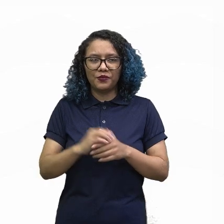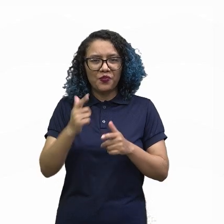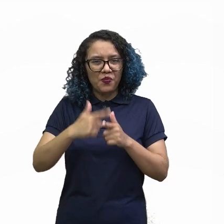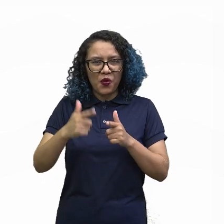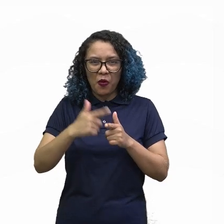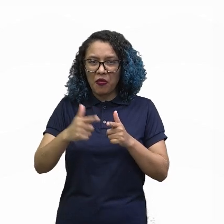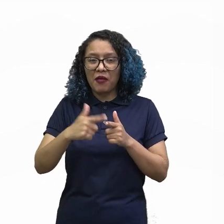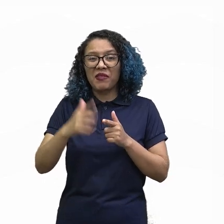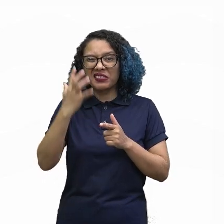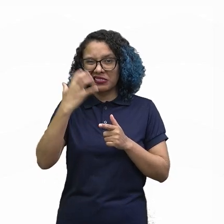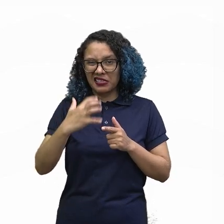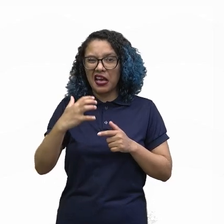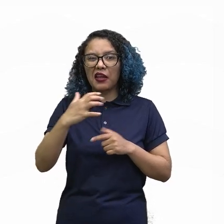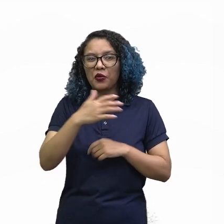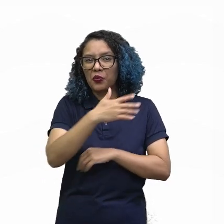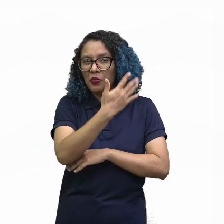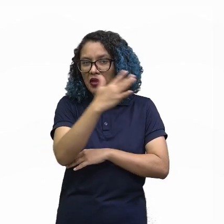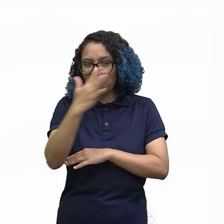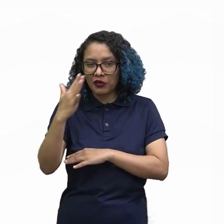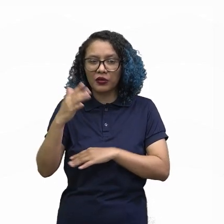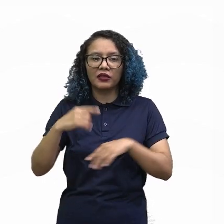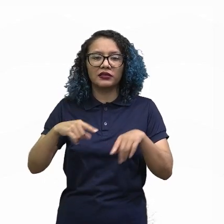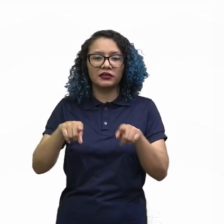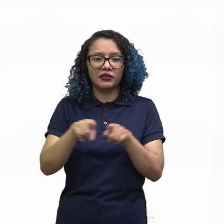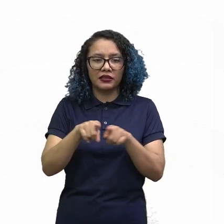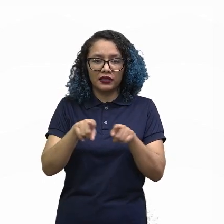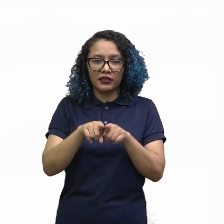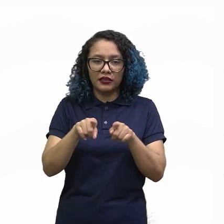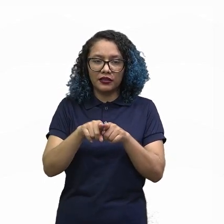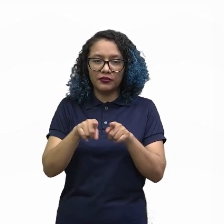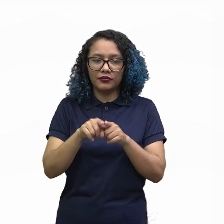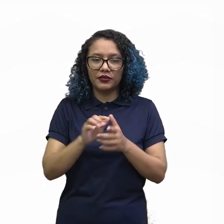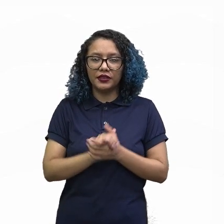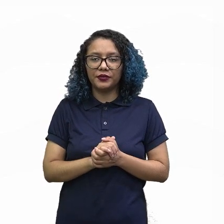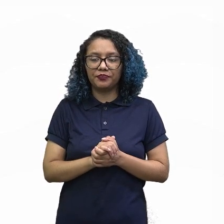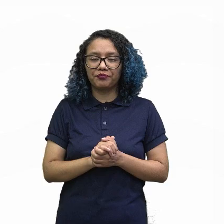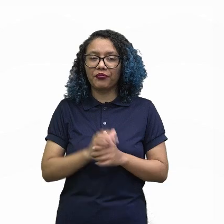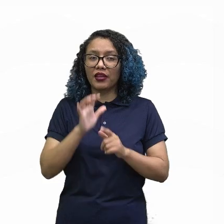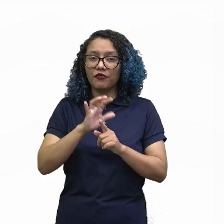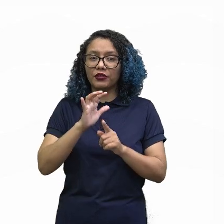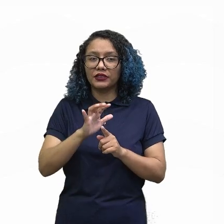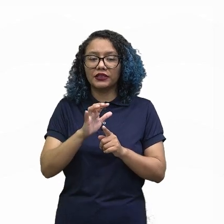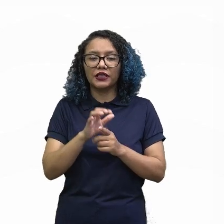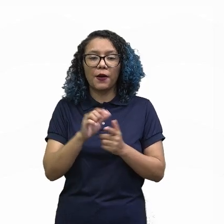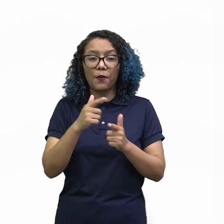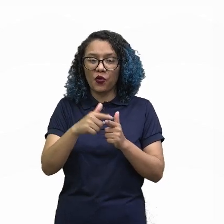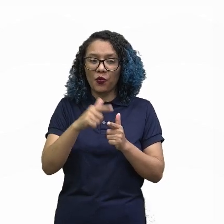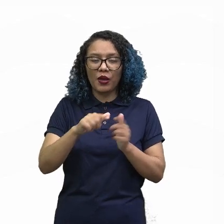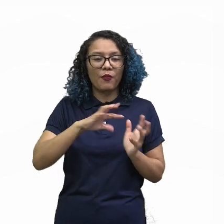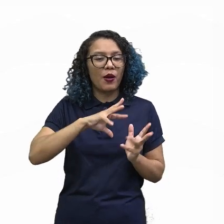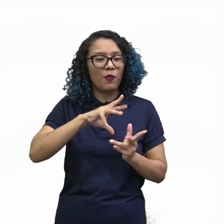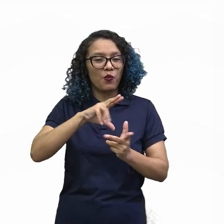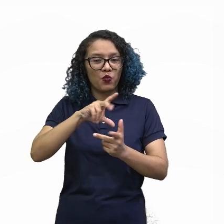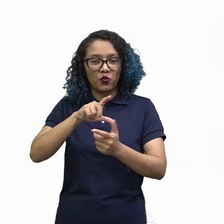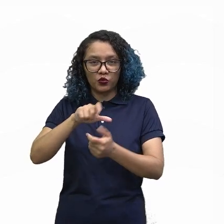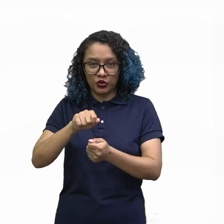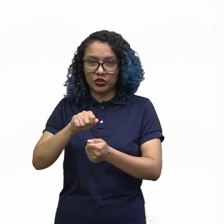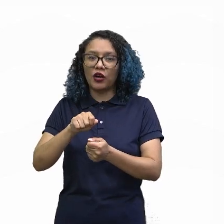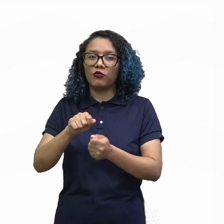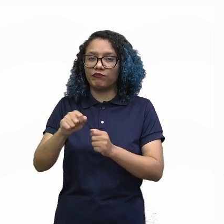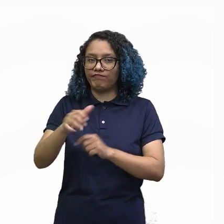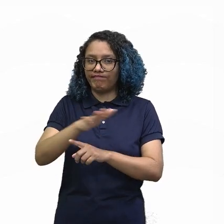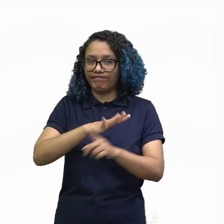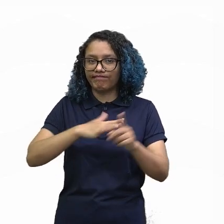impactos ambientais no meio natural e influenciam em problemas